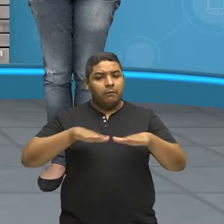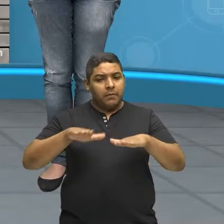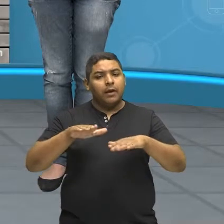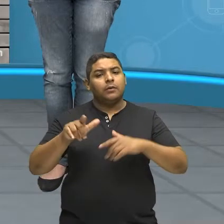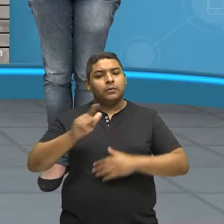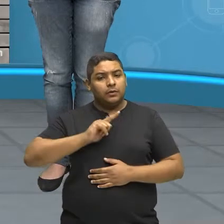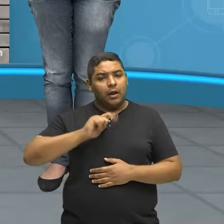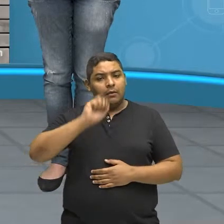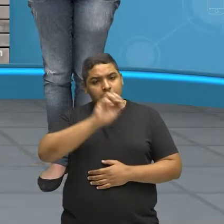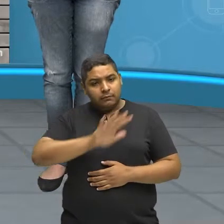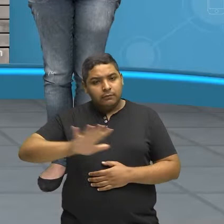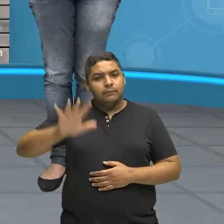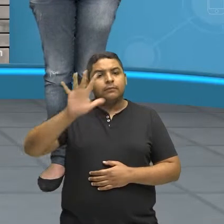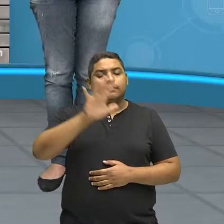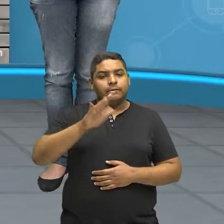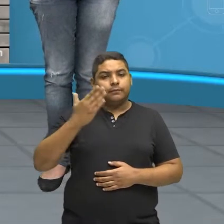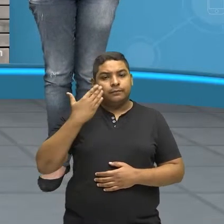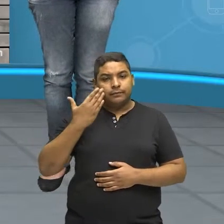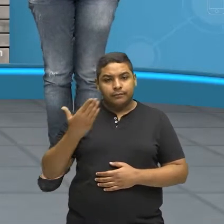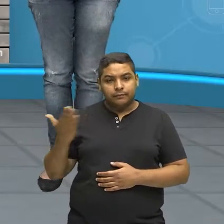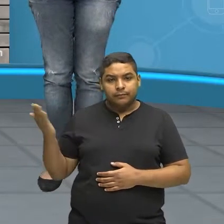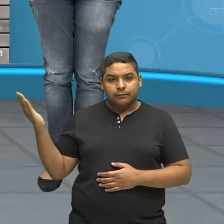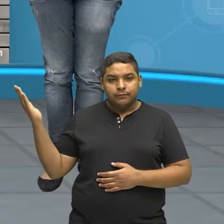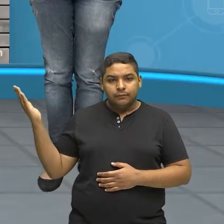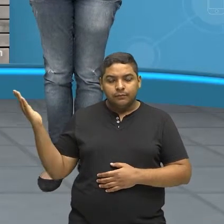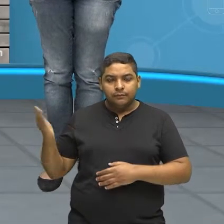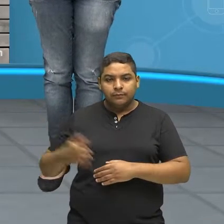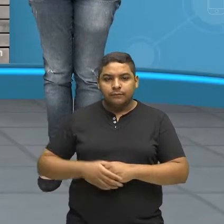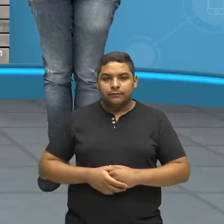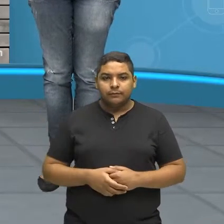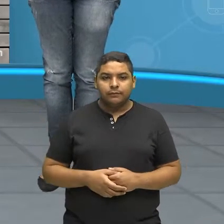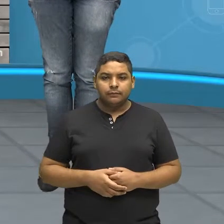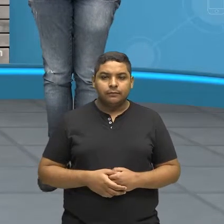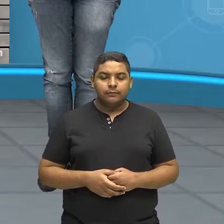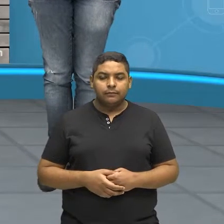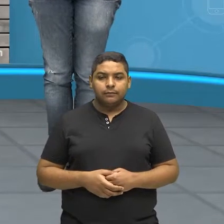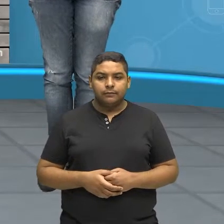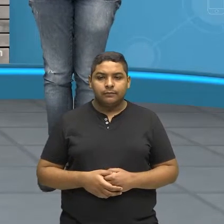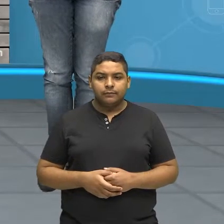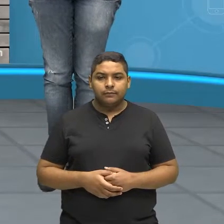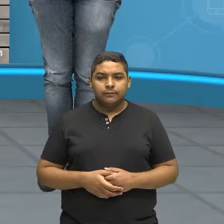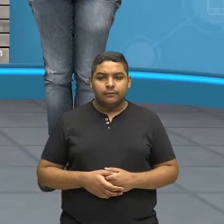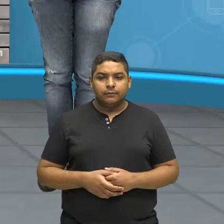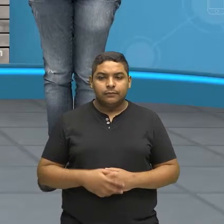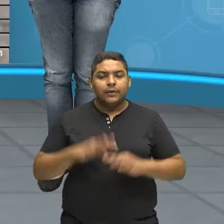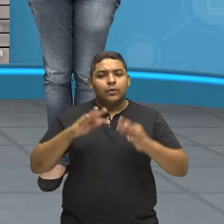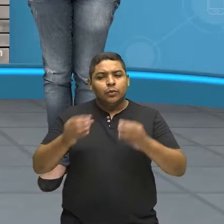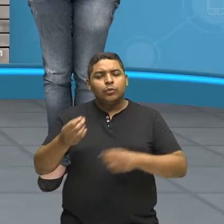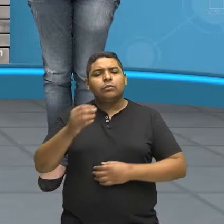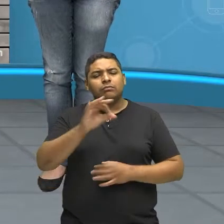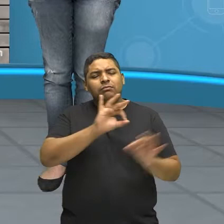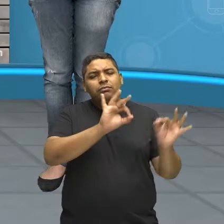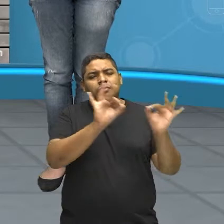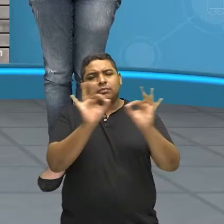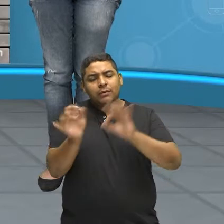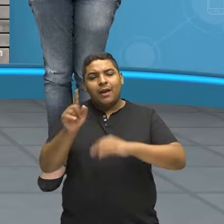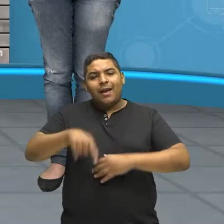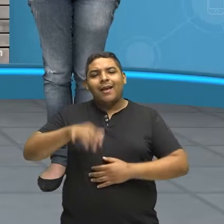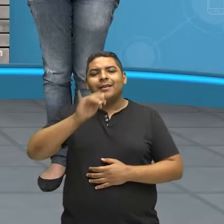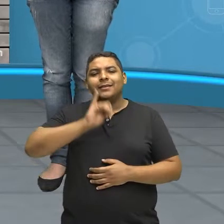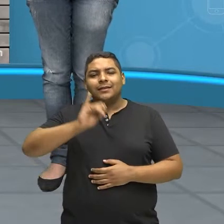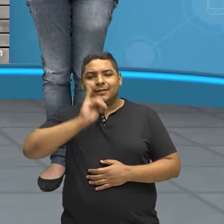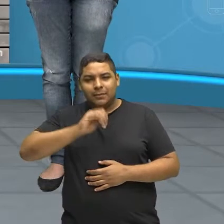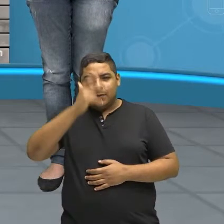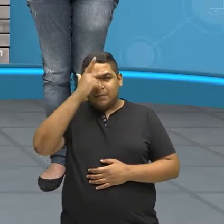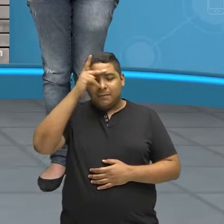algo neste momento. Então, I'm walking, I'm studying, I'm working. Então, tudo isso que vocês viram aqui são exemplos de